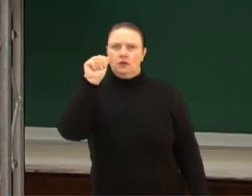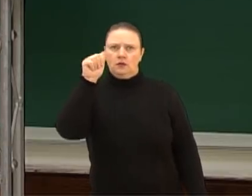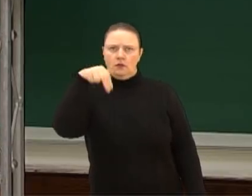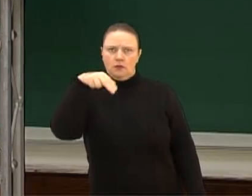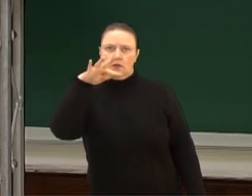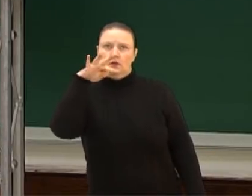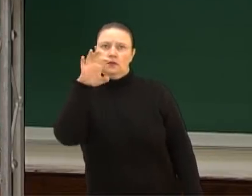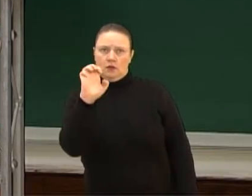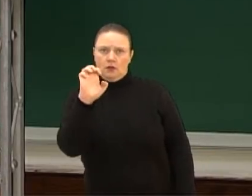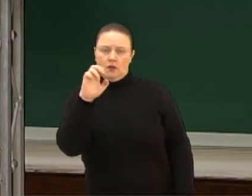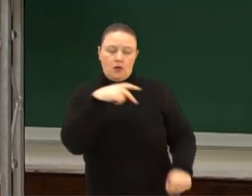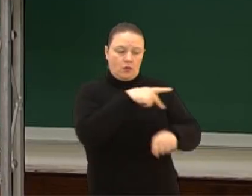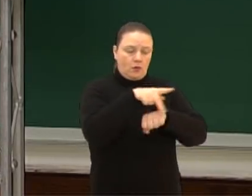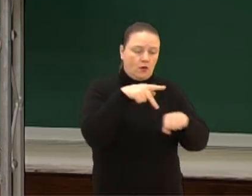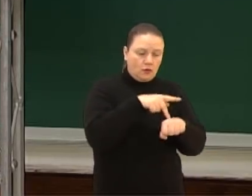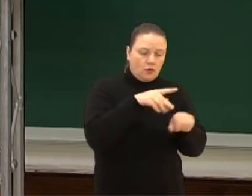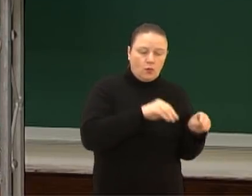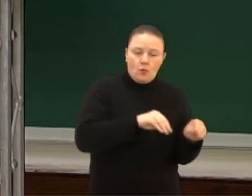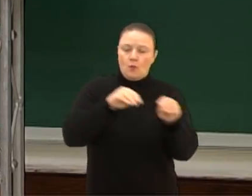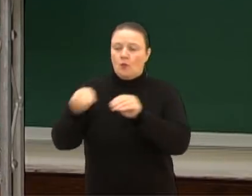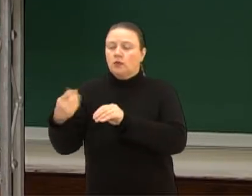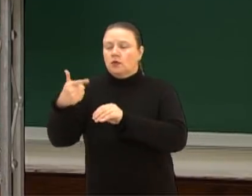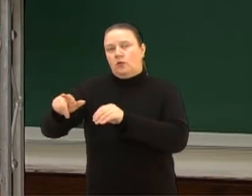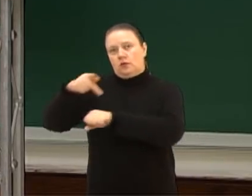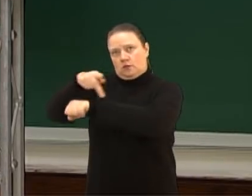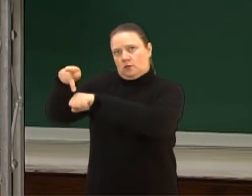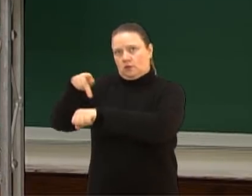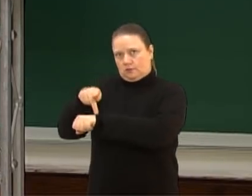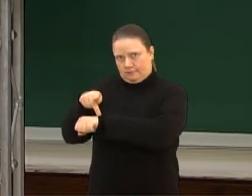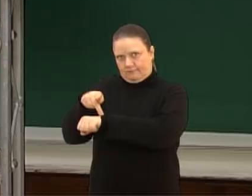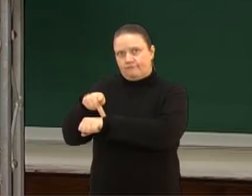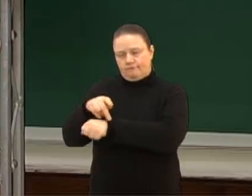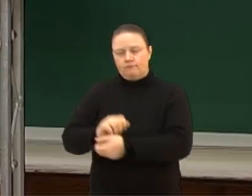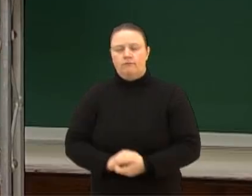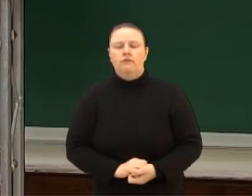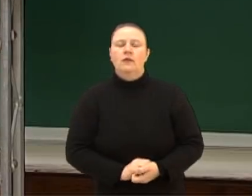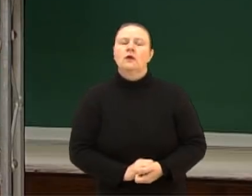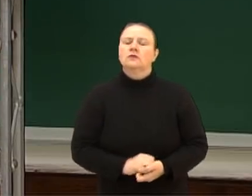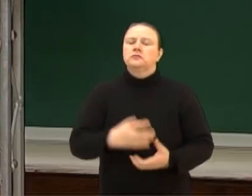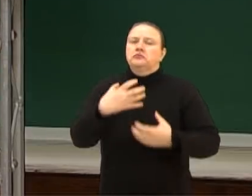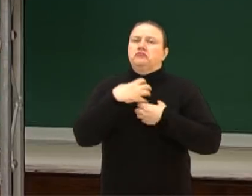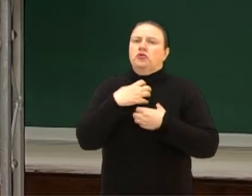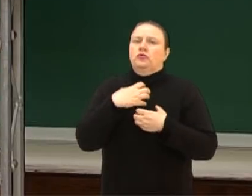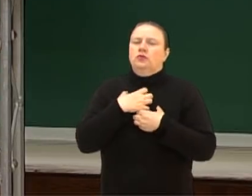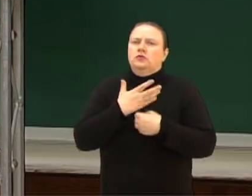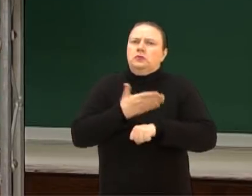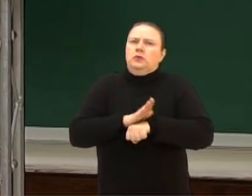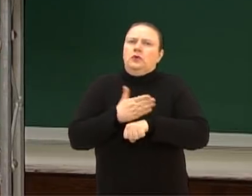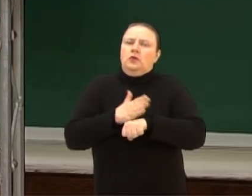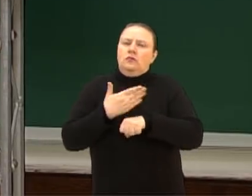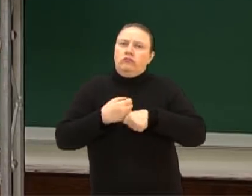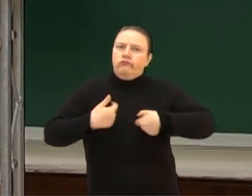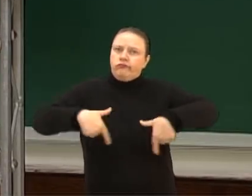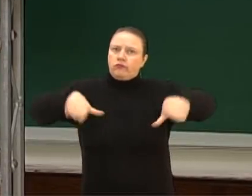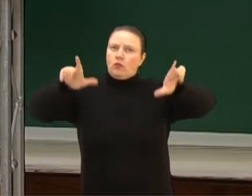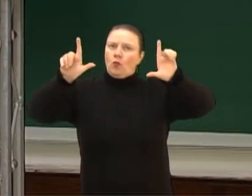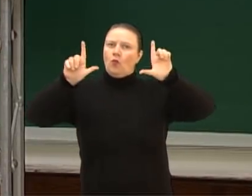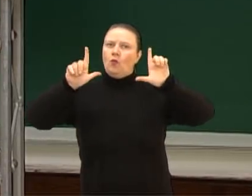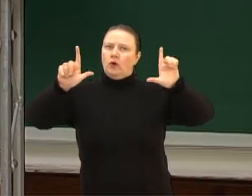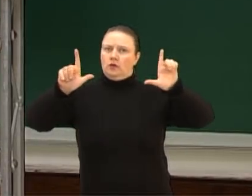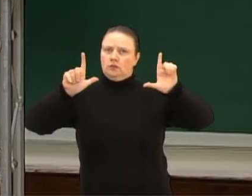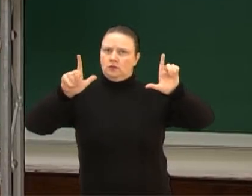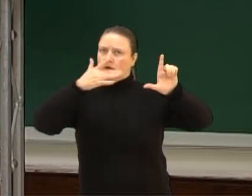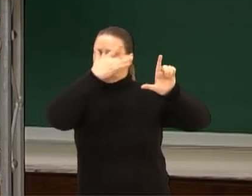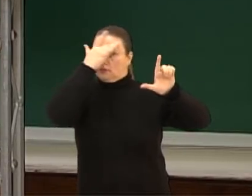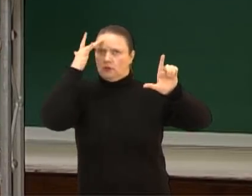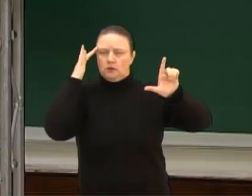2 aqui, que eu coloquei aqui em vermelhinho, que seria o sentido aplicado a esta tela. Então, provavelmente são pessoas que